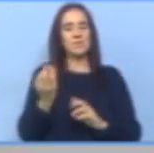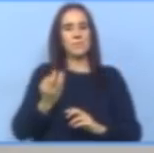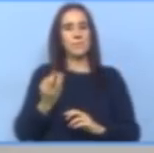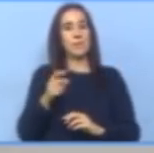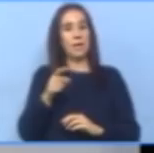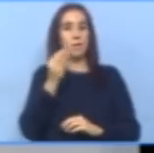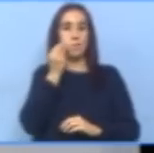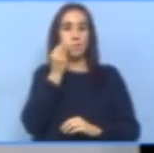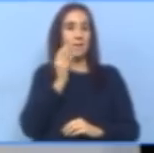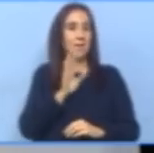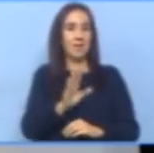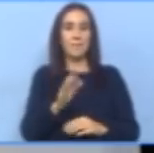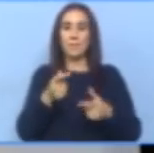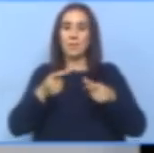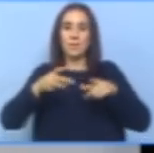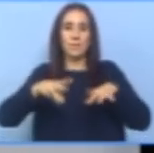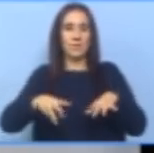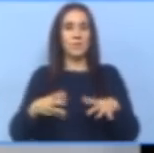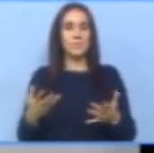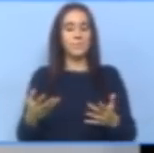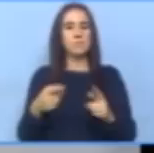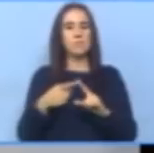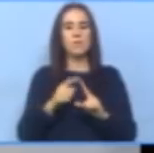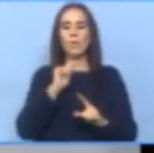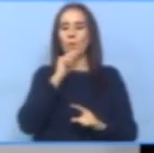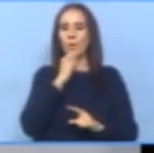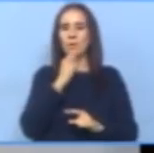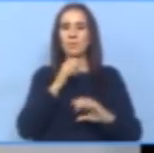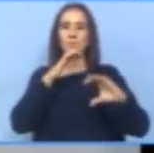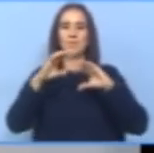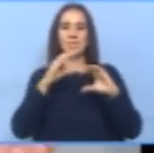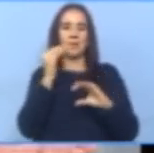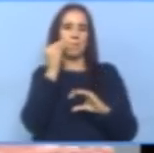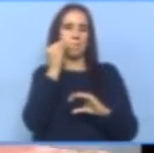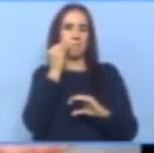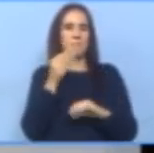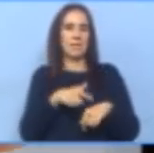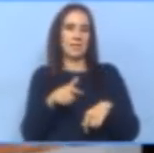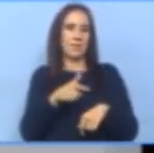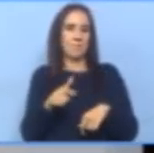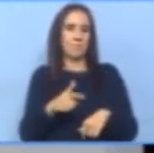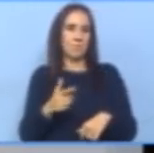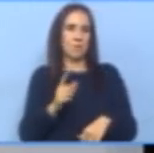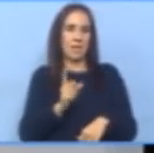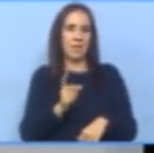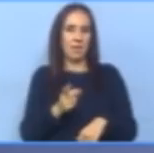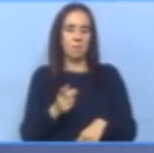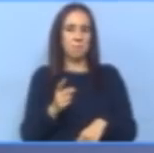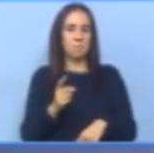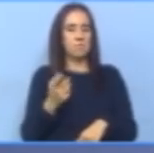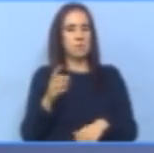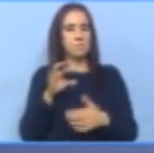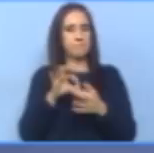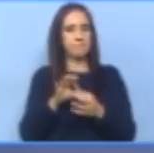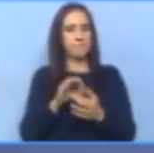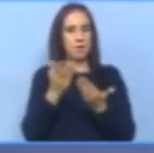esta era a linguagem e eram os códigos de comunicação próprios de um determinado tempo. E é isso que está presente. Eles até